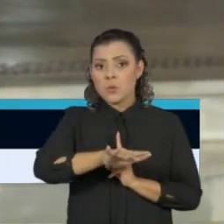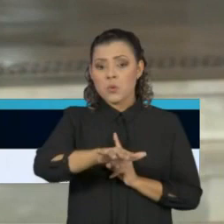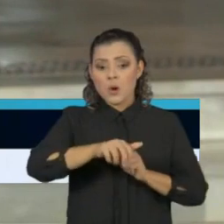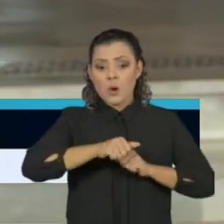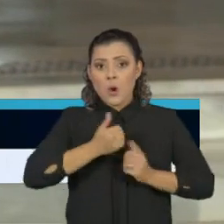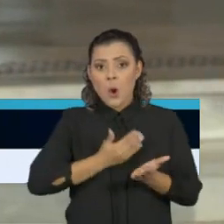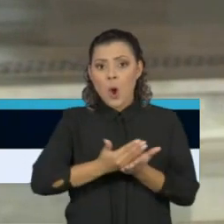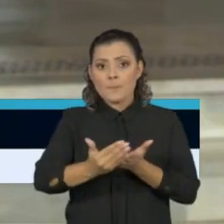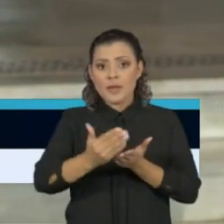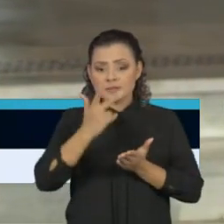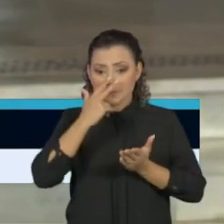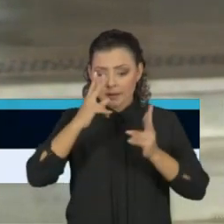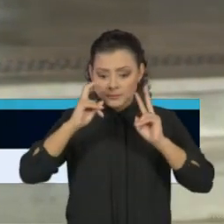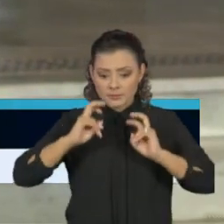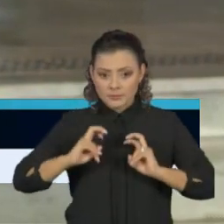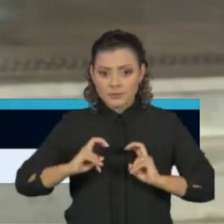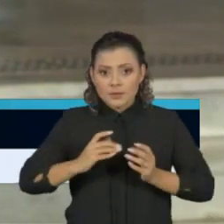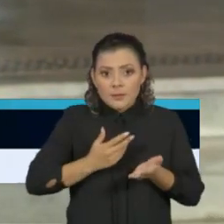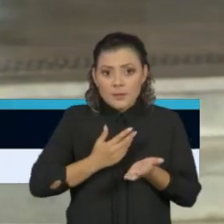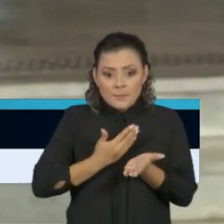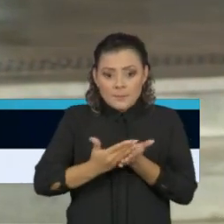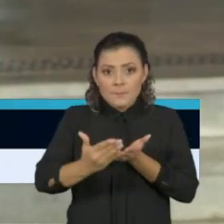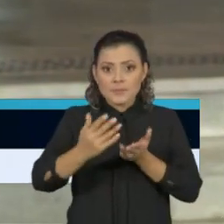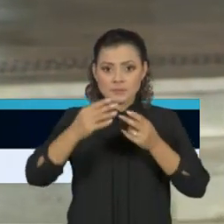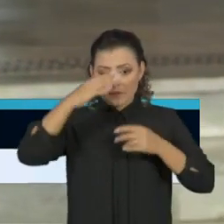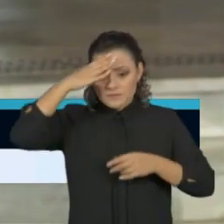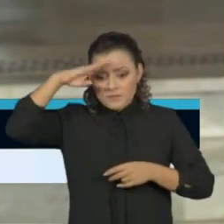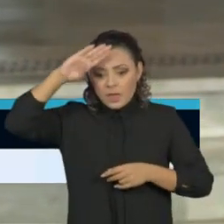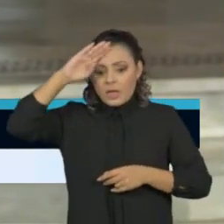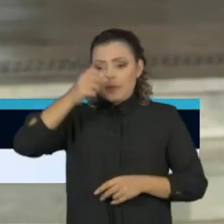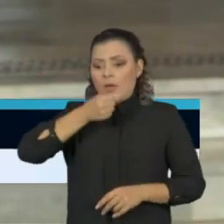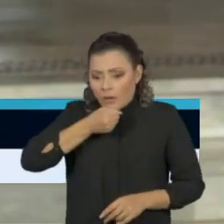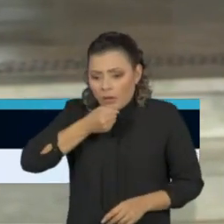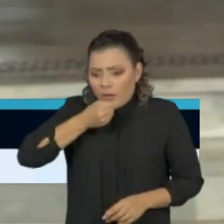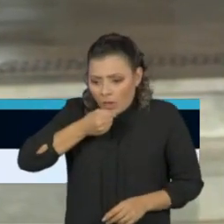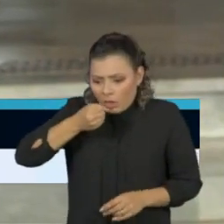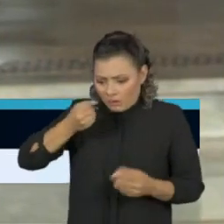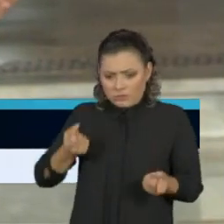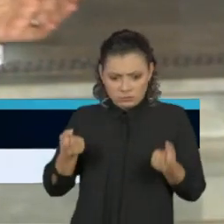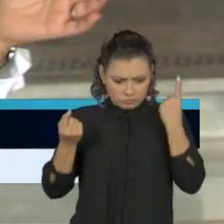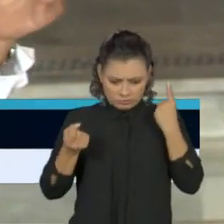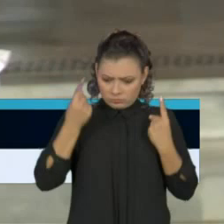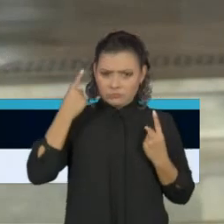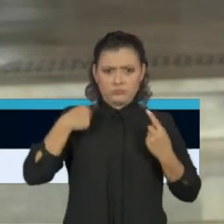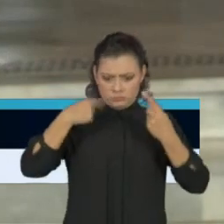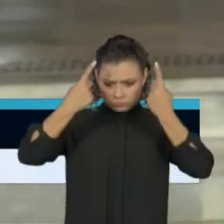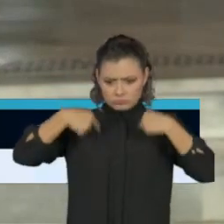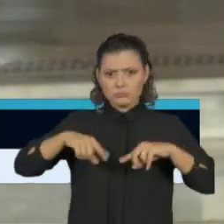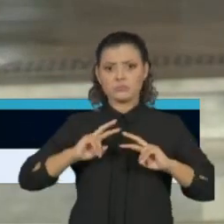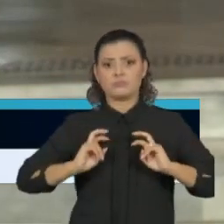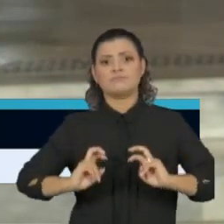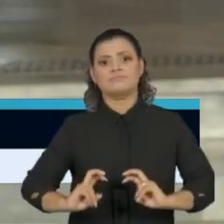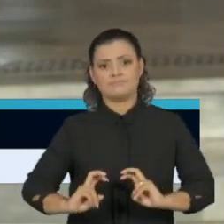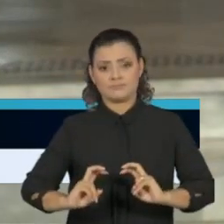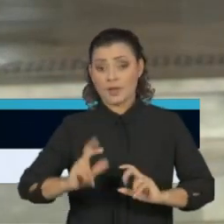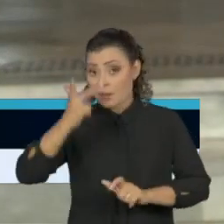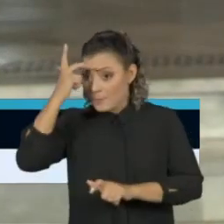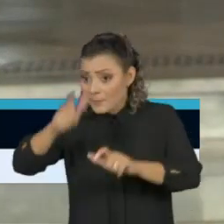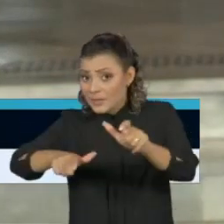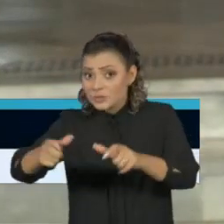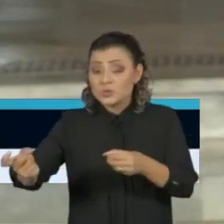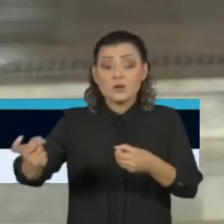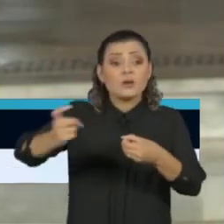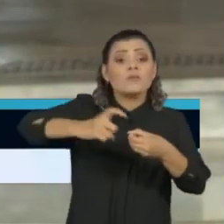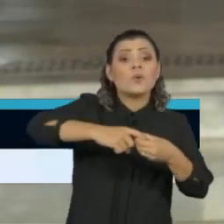reforçar que nós vamos sentir o quanto as pessoas que estão voltando às ruas, ou que voltaram esse final